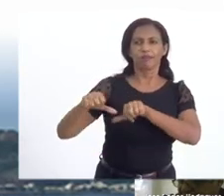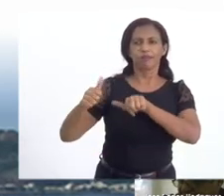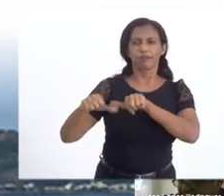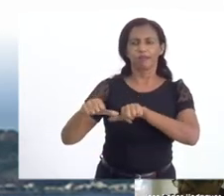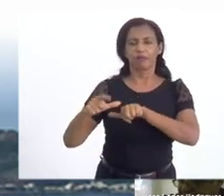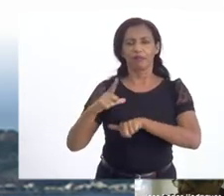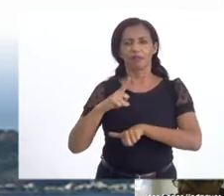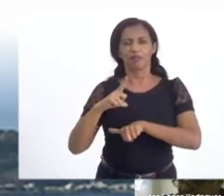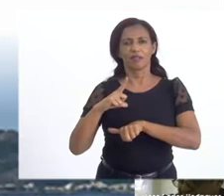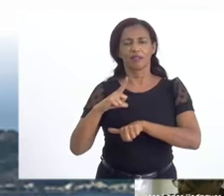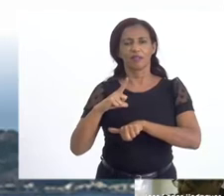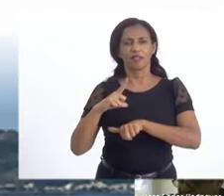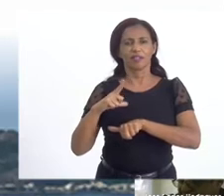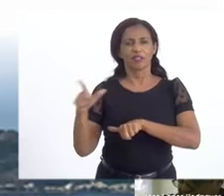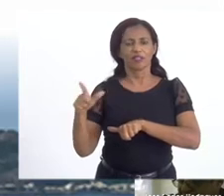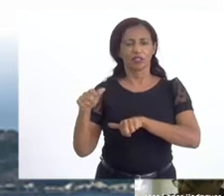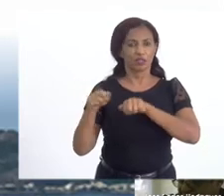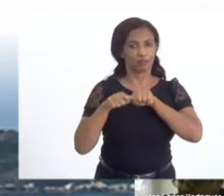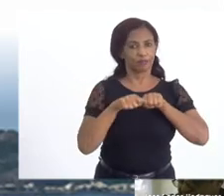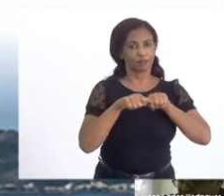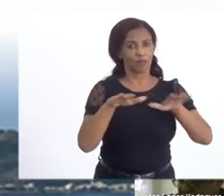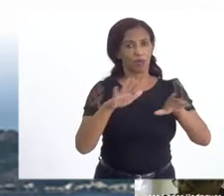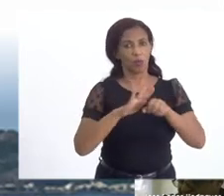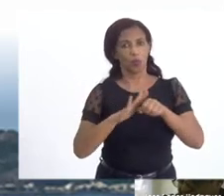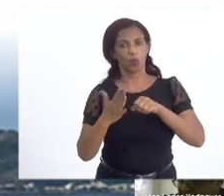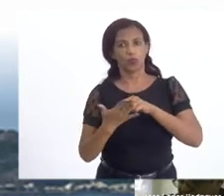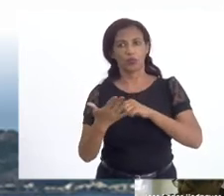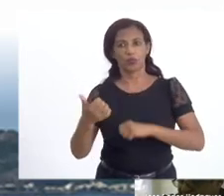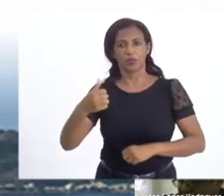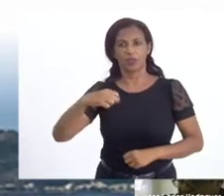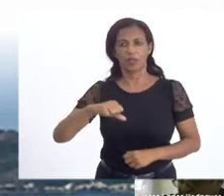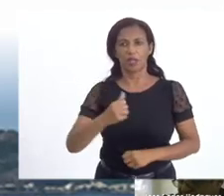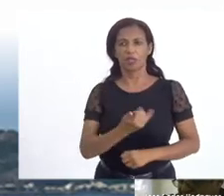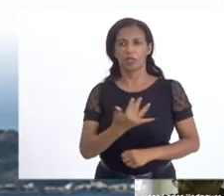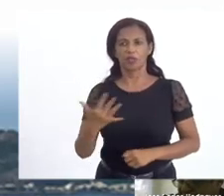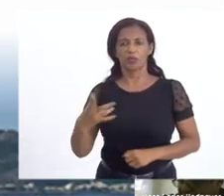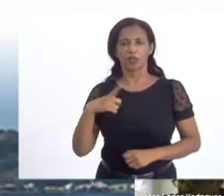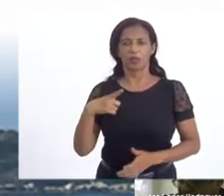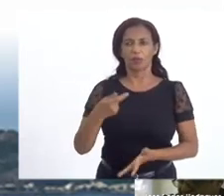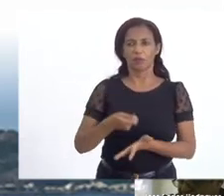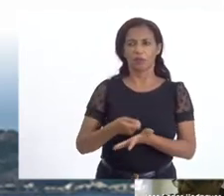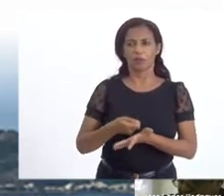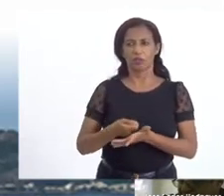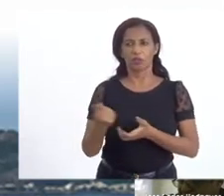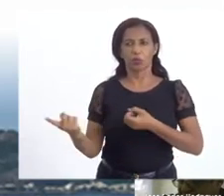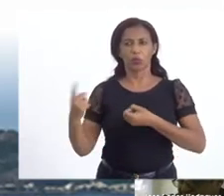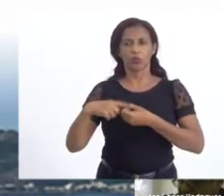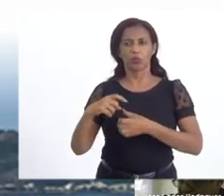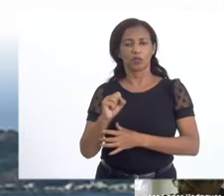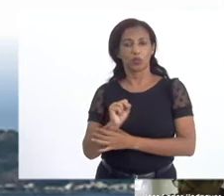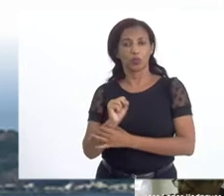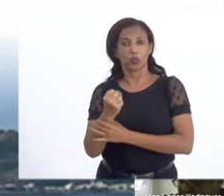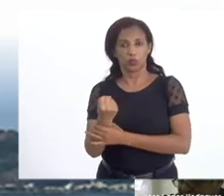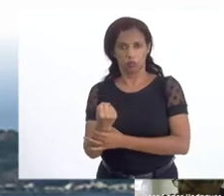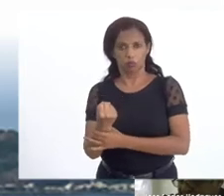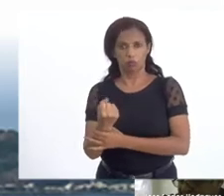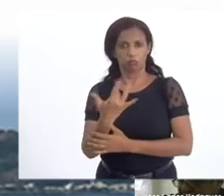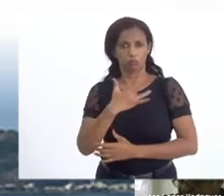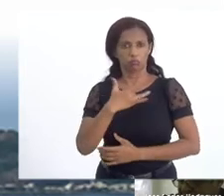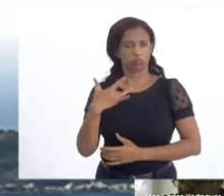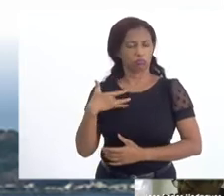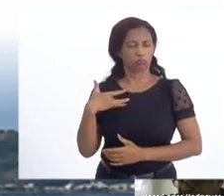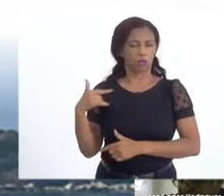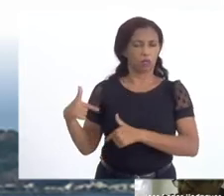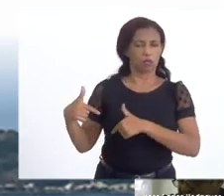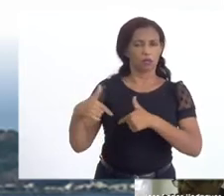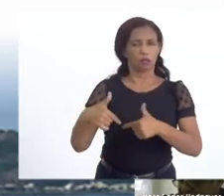de enfrentamento à epidemia da Covid-19, as quais são mantidas em retorno seguro às